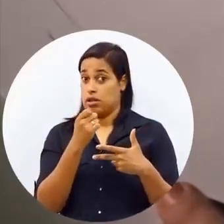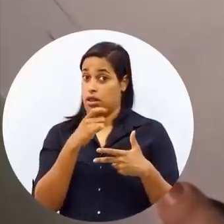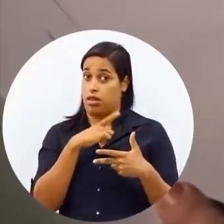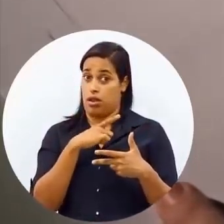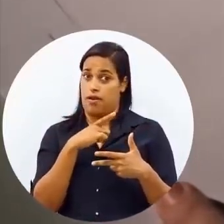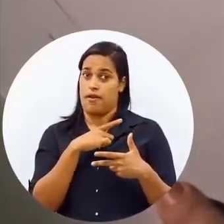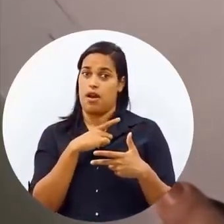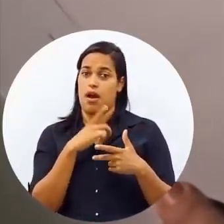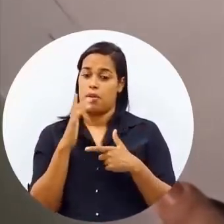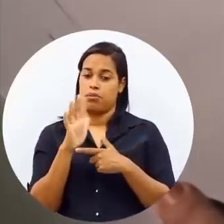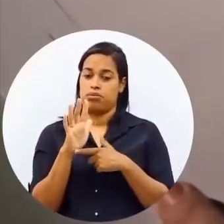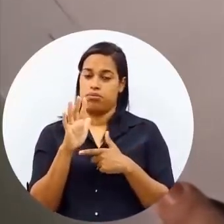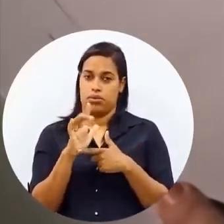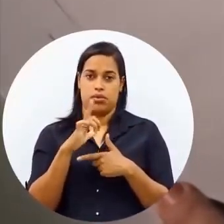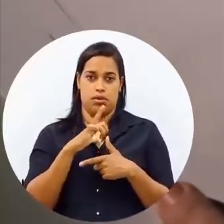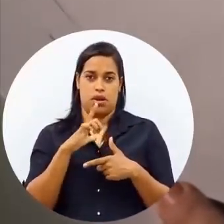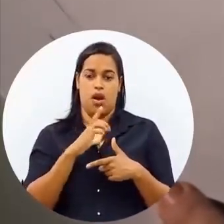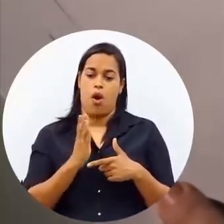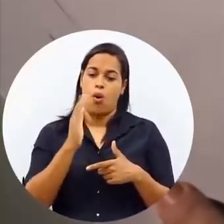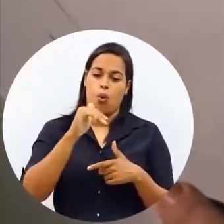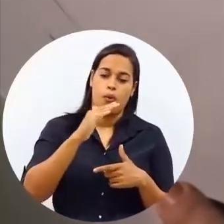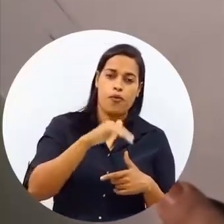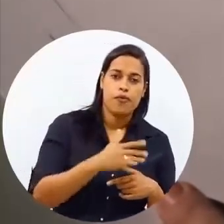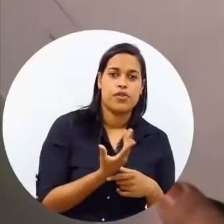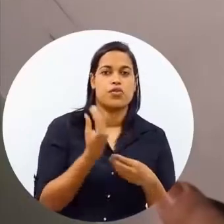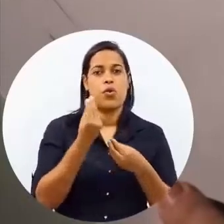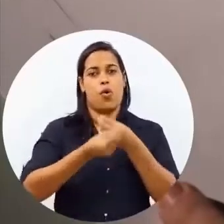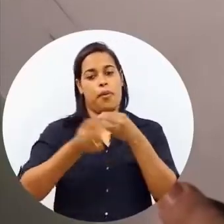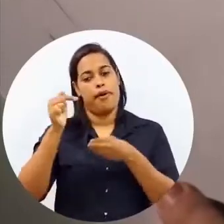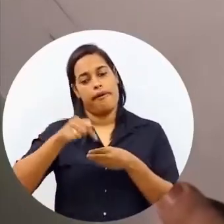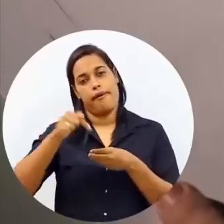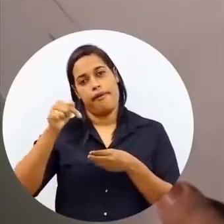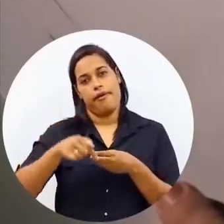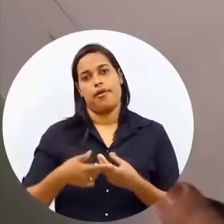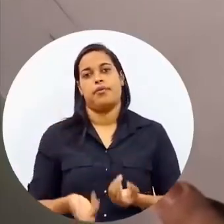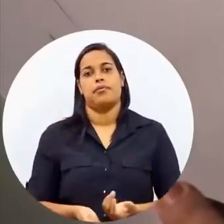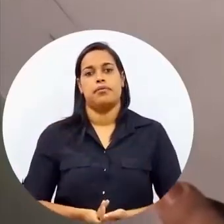ser representado possua curvas, como é o caso do nosso bule.